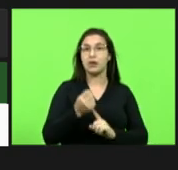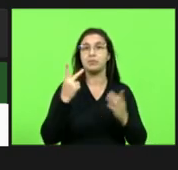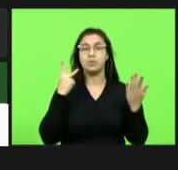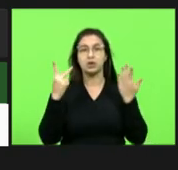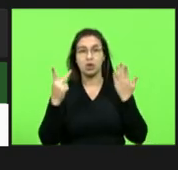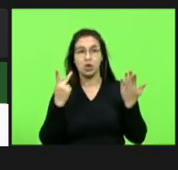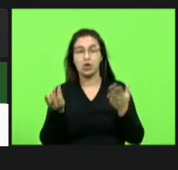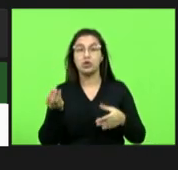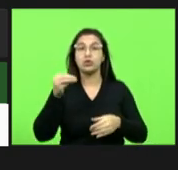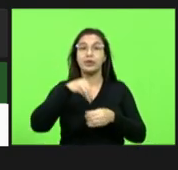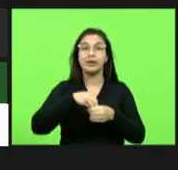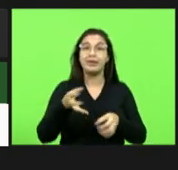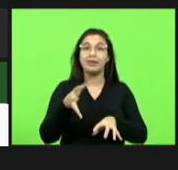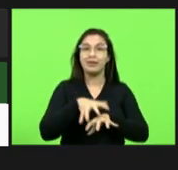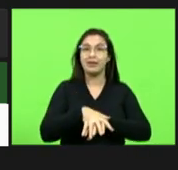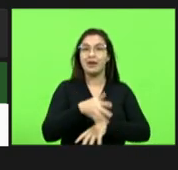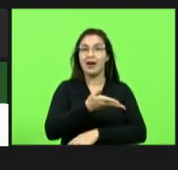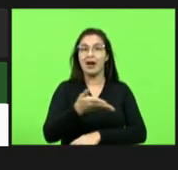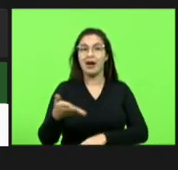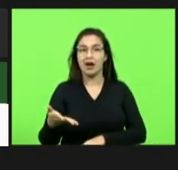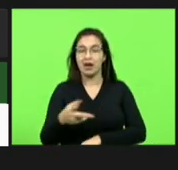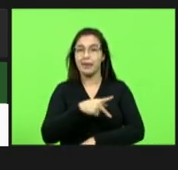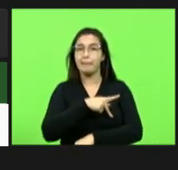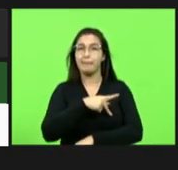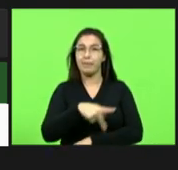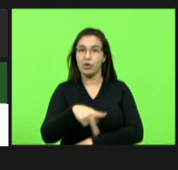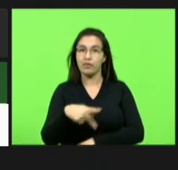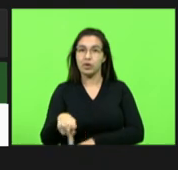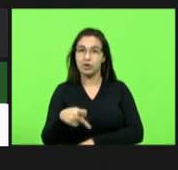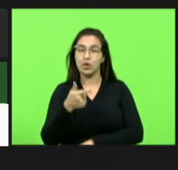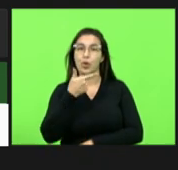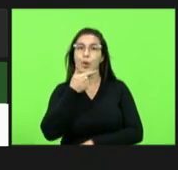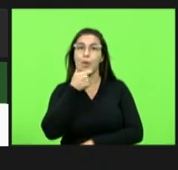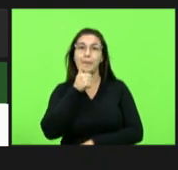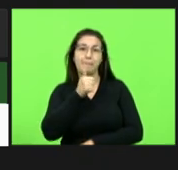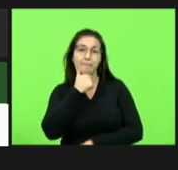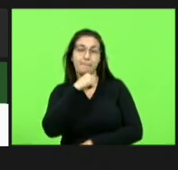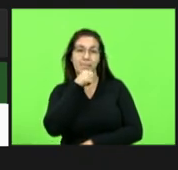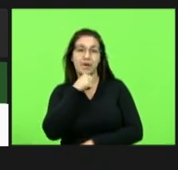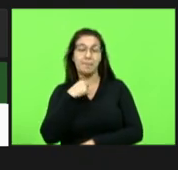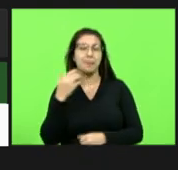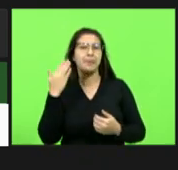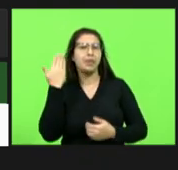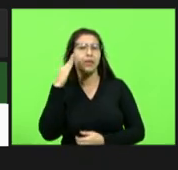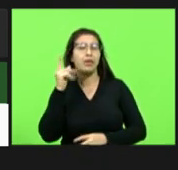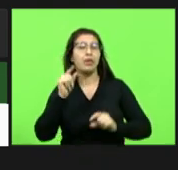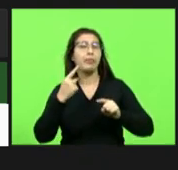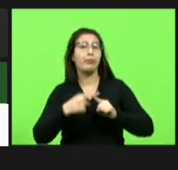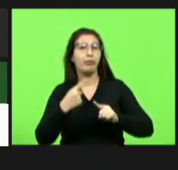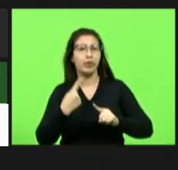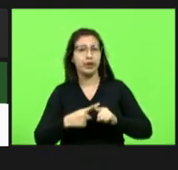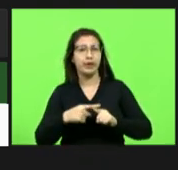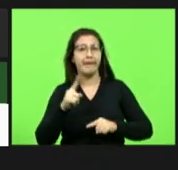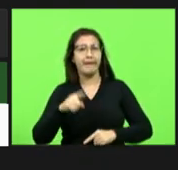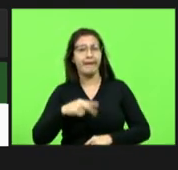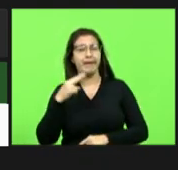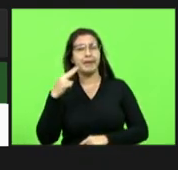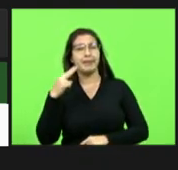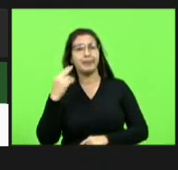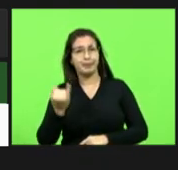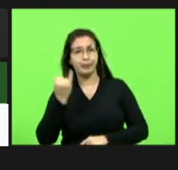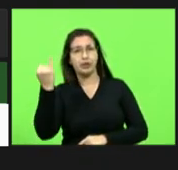alunos, professores e pais. Eu defendi essa iniciativa porque eu entendo que a necessidade de suporte assistencial e